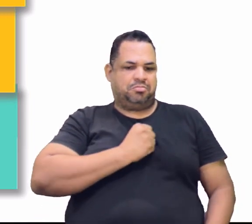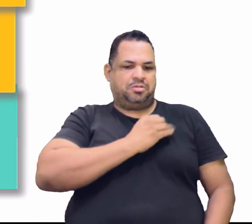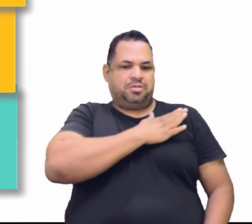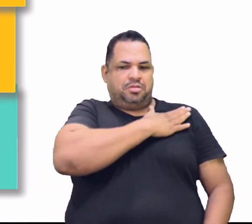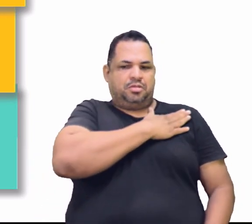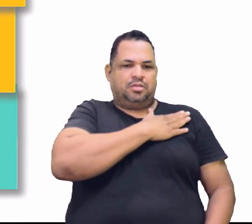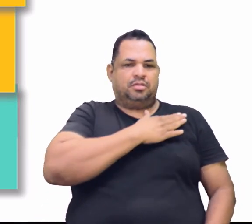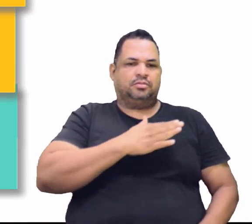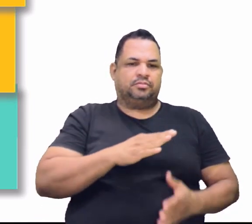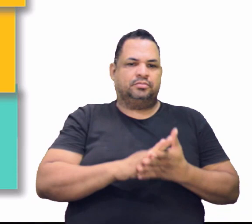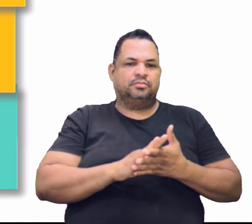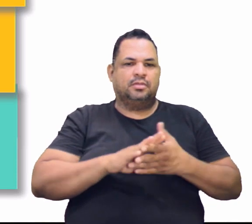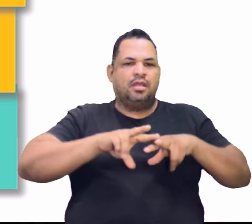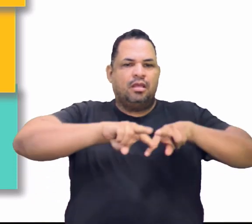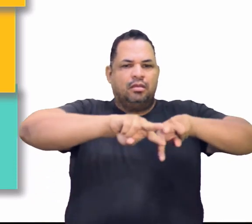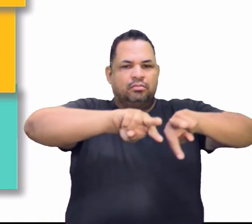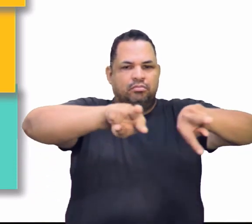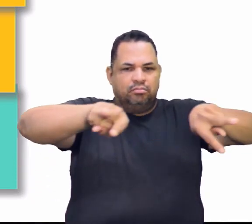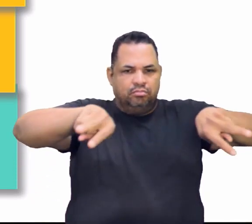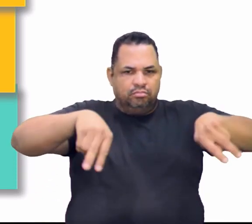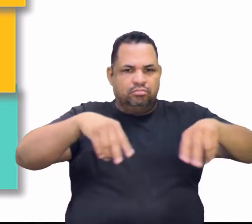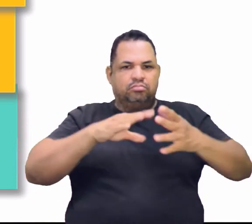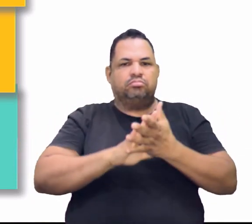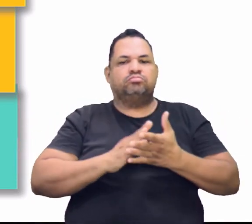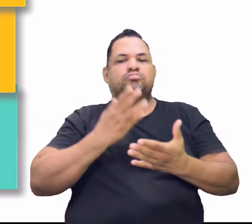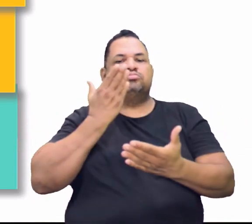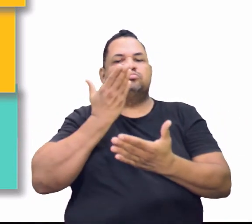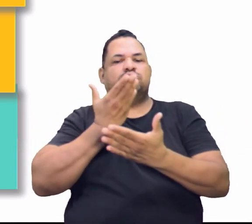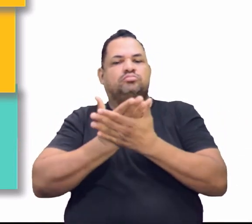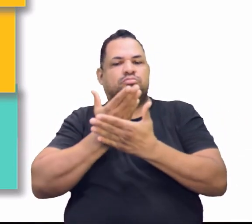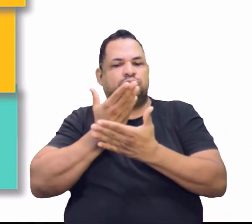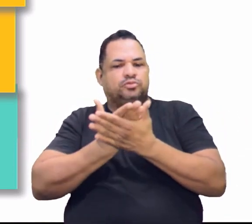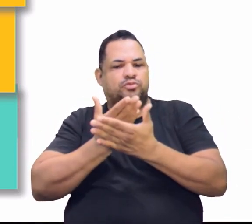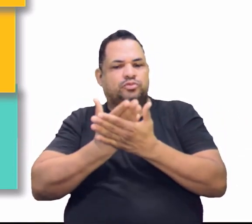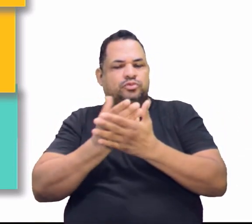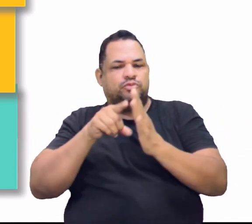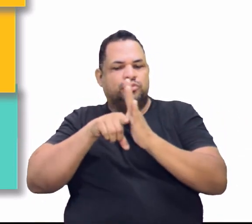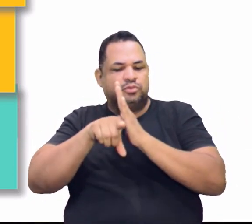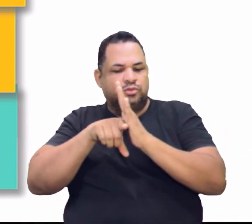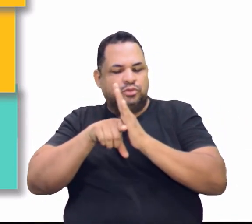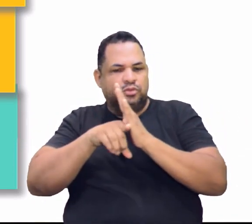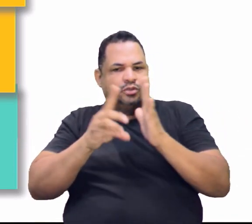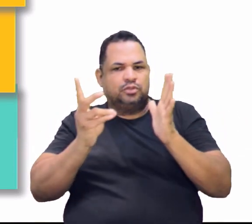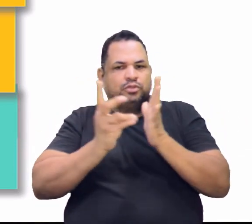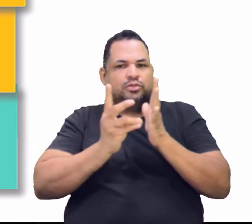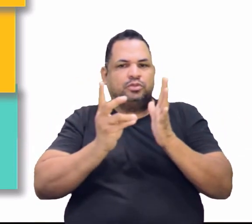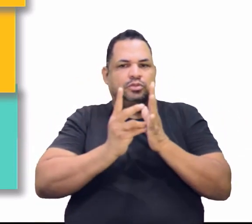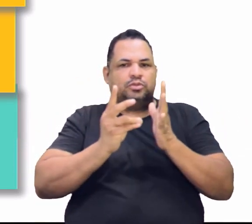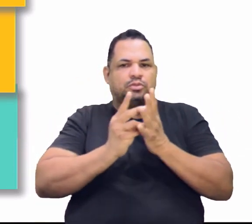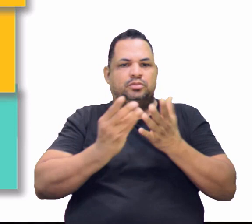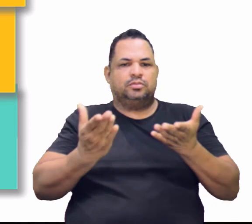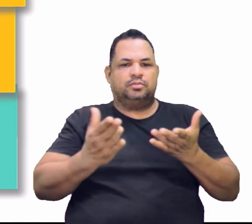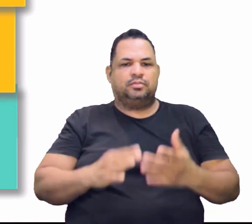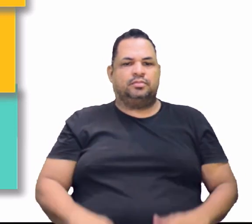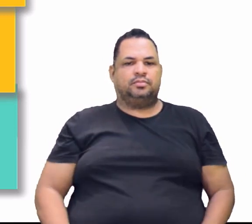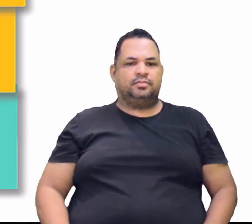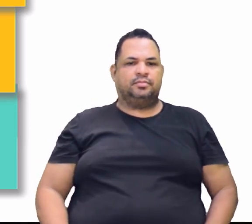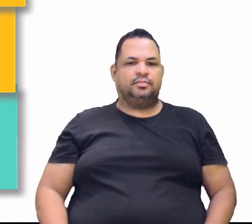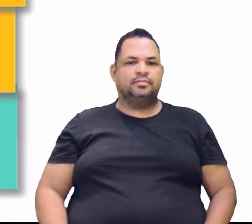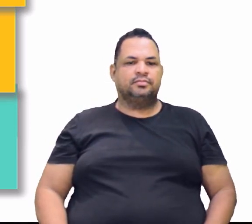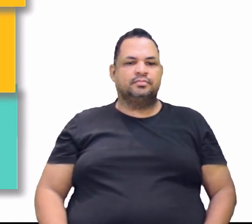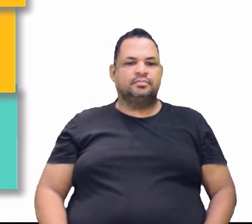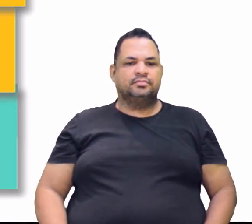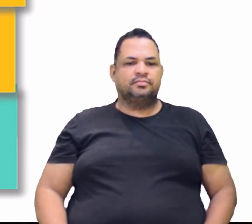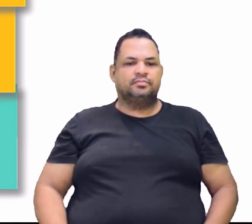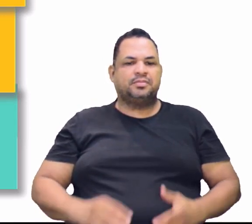militar, ele foi expedicionário, indigenista, sertanejo, self-man, ou